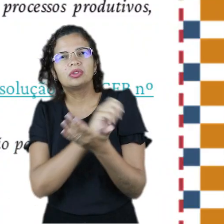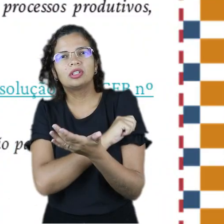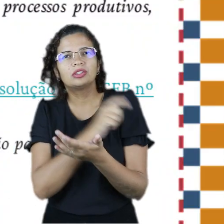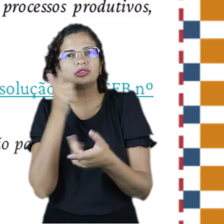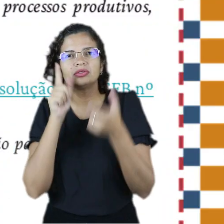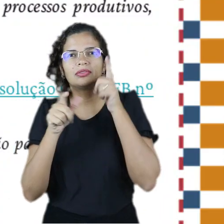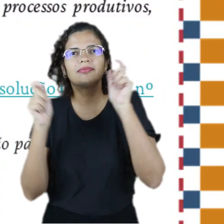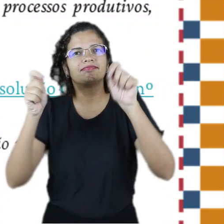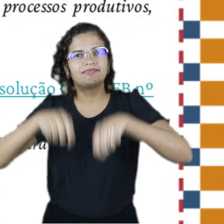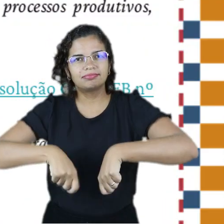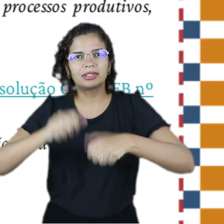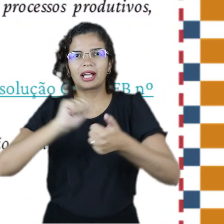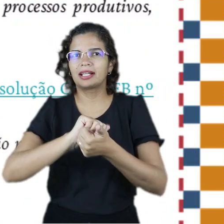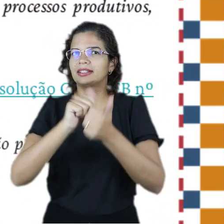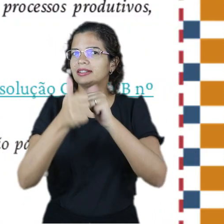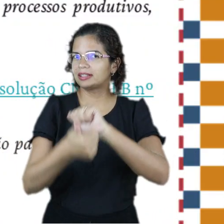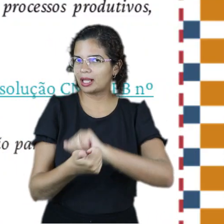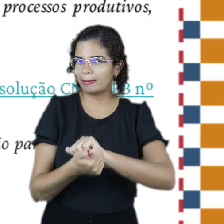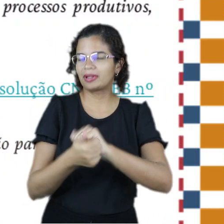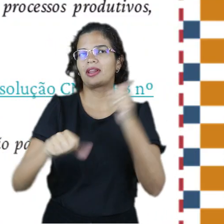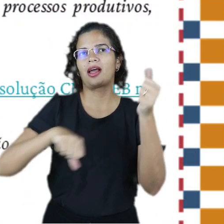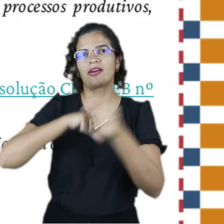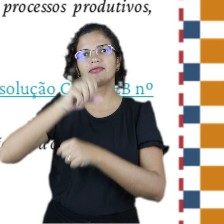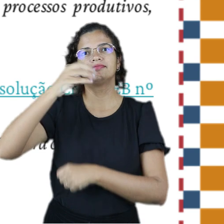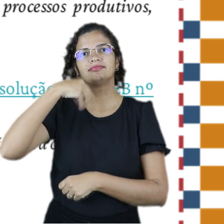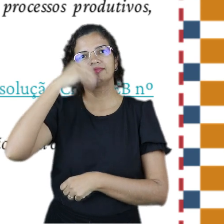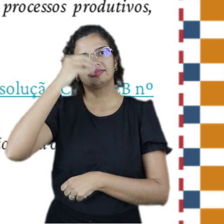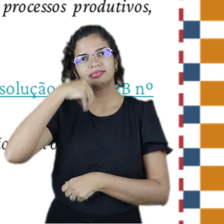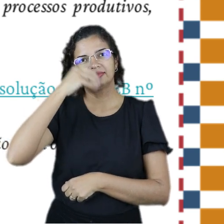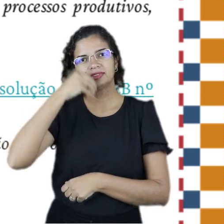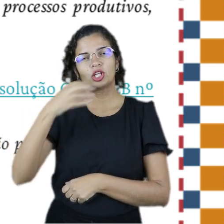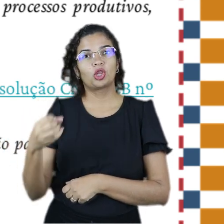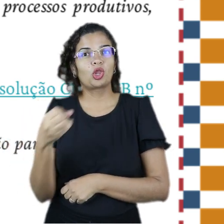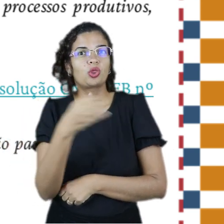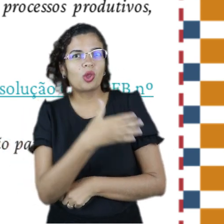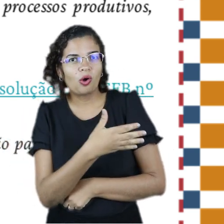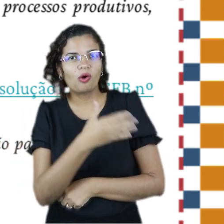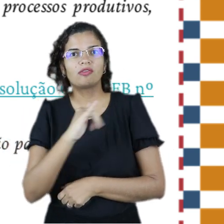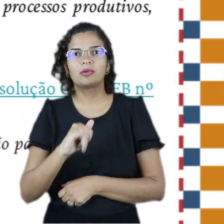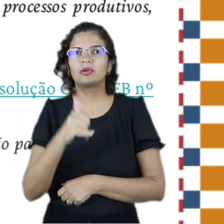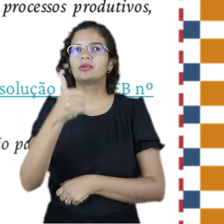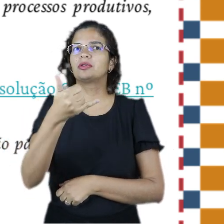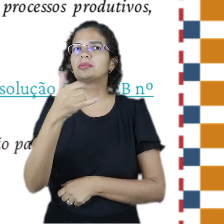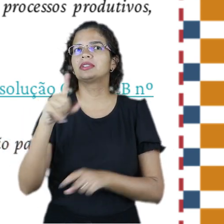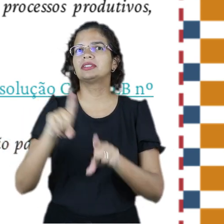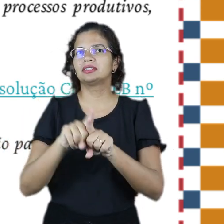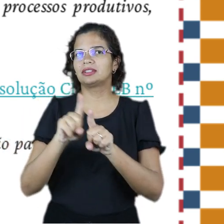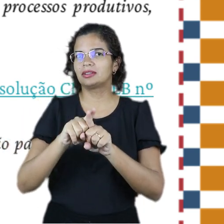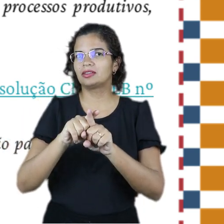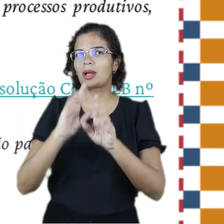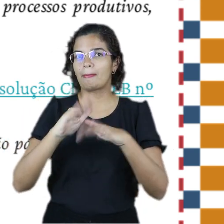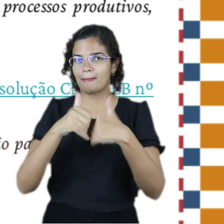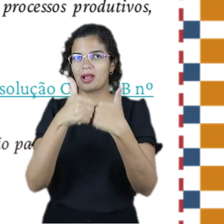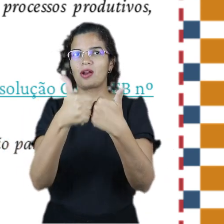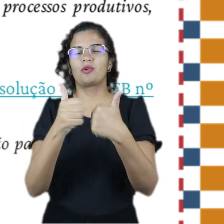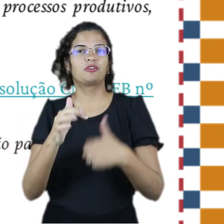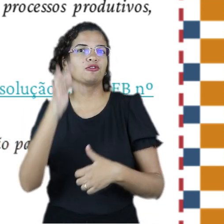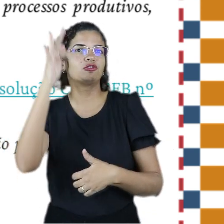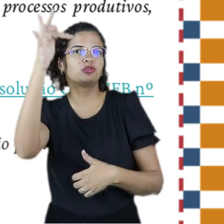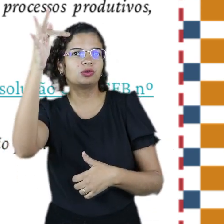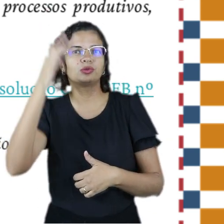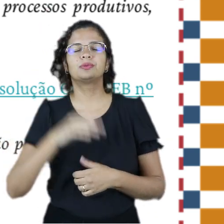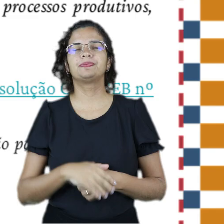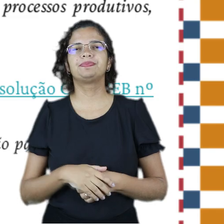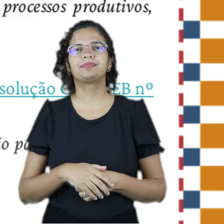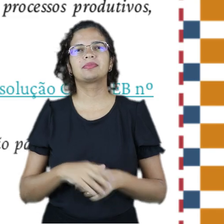vai folhear a Lei de Diretrizes e Bases da Educação Nacional, dentre as finalidades principais do ensino médio, nós vamos encontrar logo de